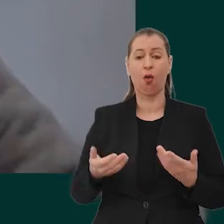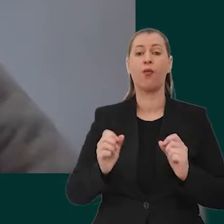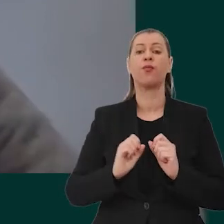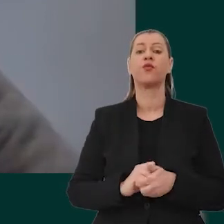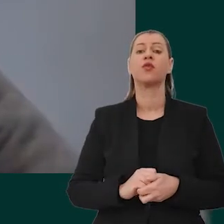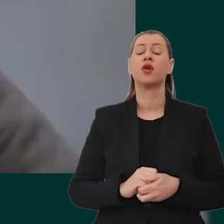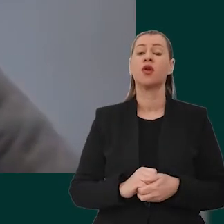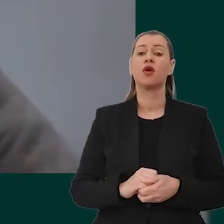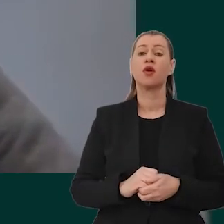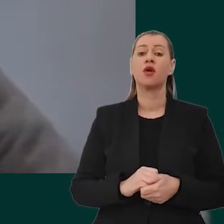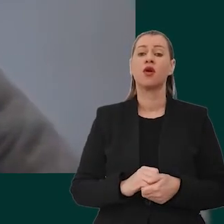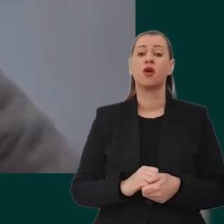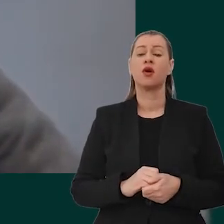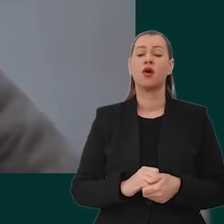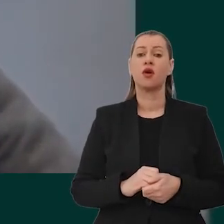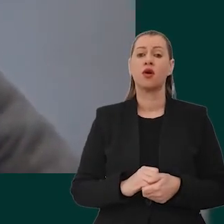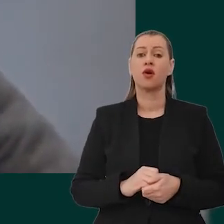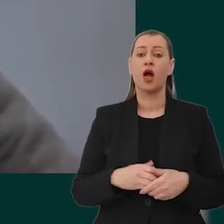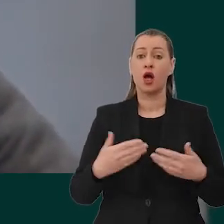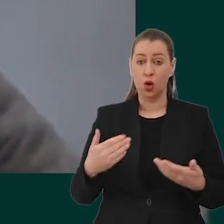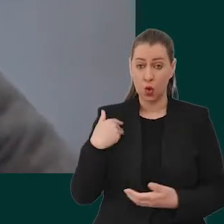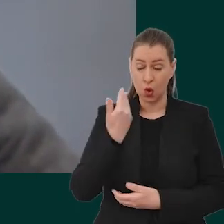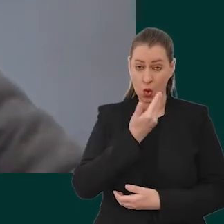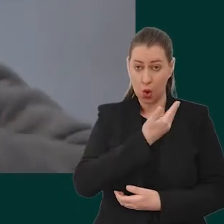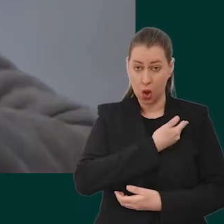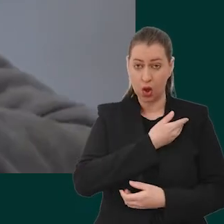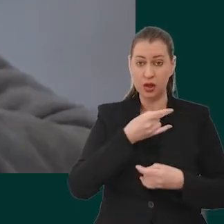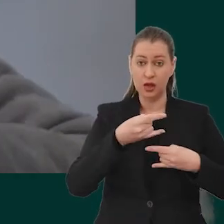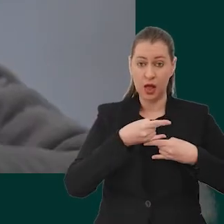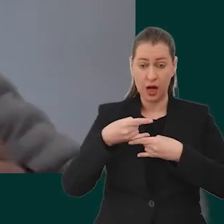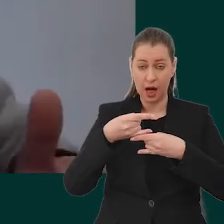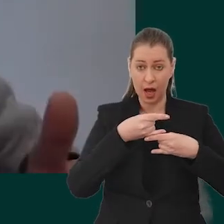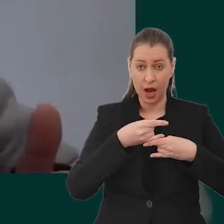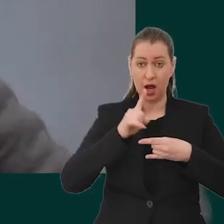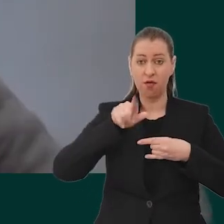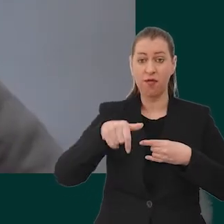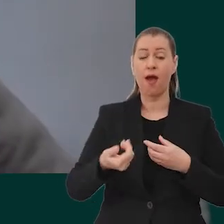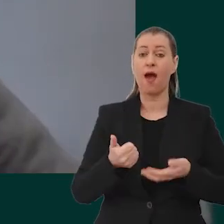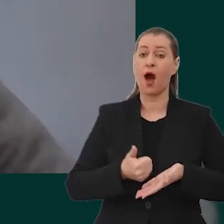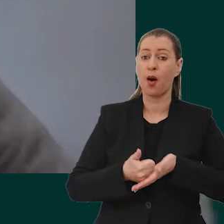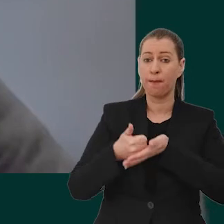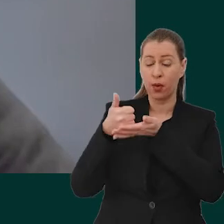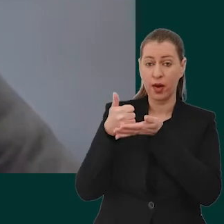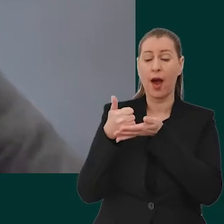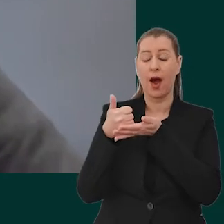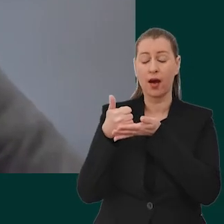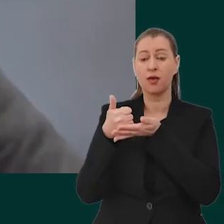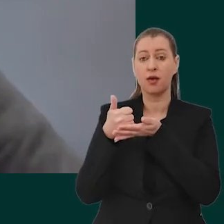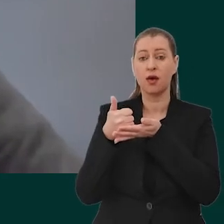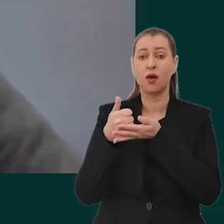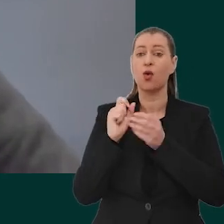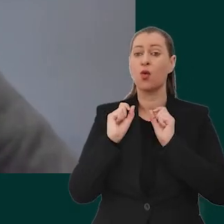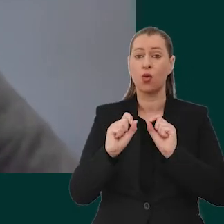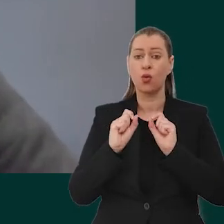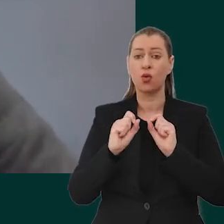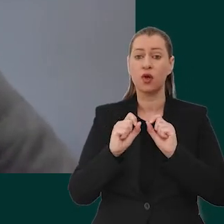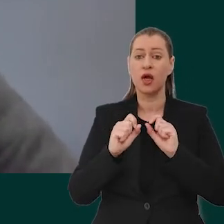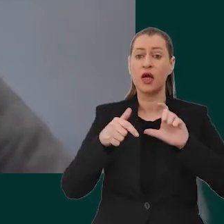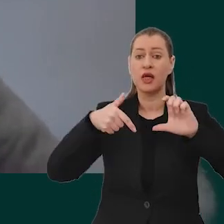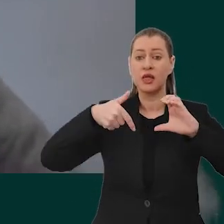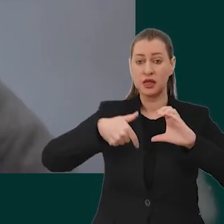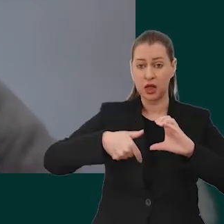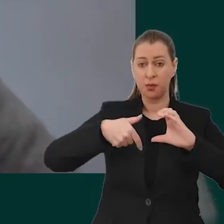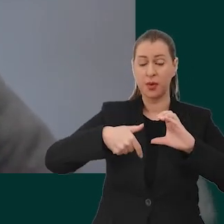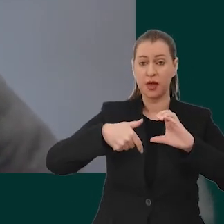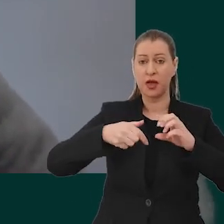Então, gente, a nossa live é uma promoção, vamos dizer assim, né? Não é bem promoção, né? É graças ao CNPq,